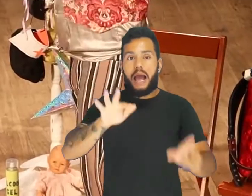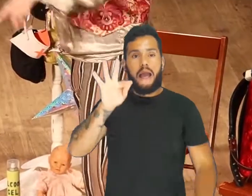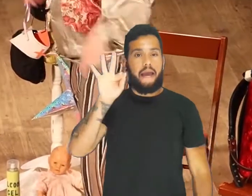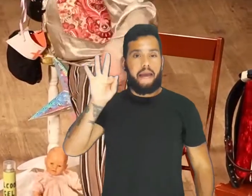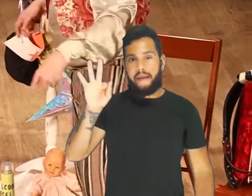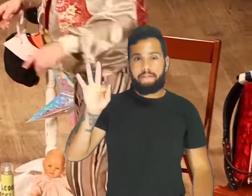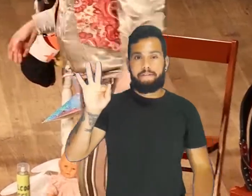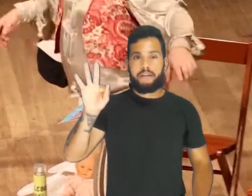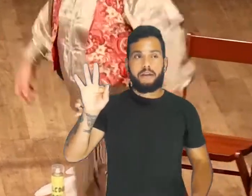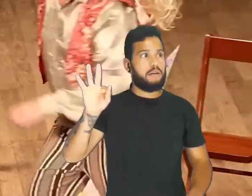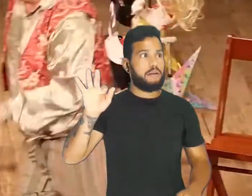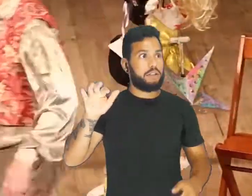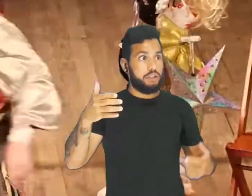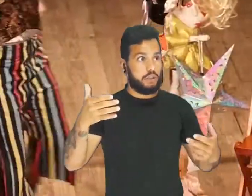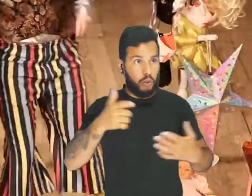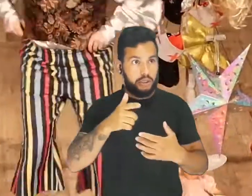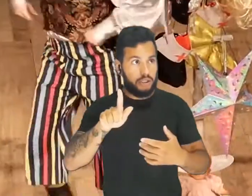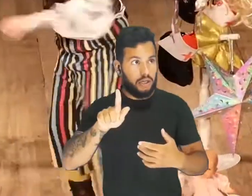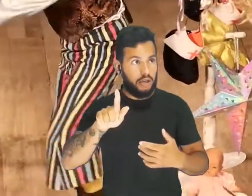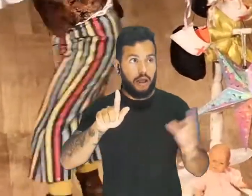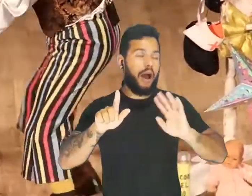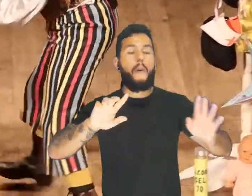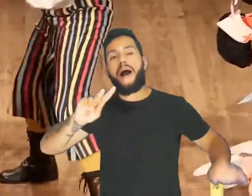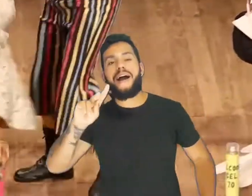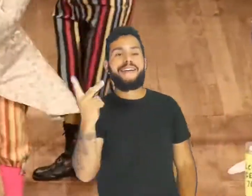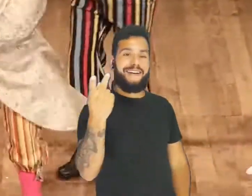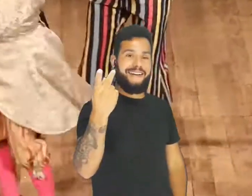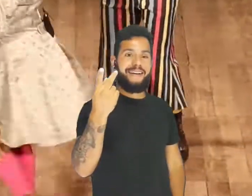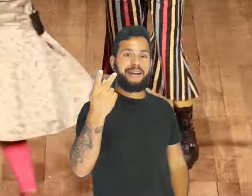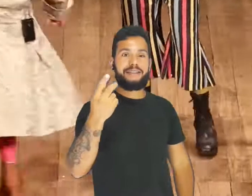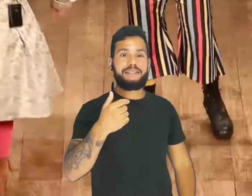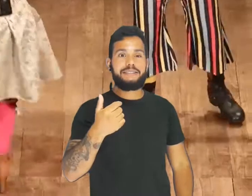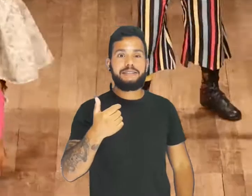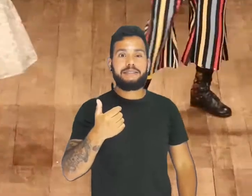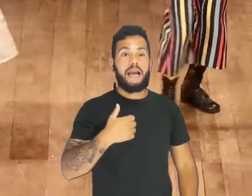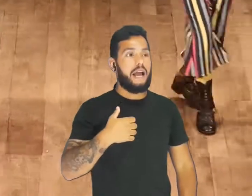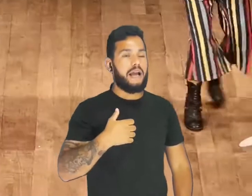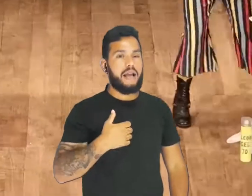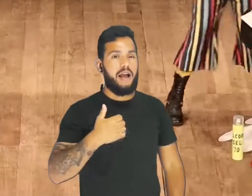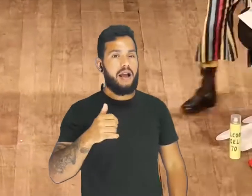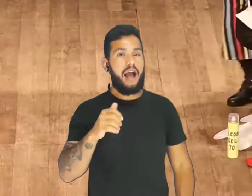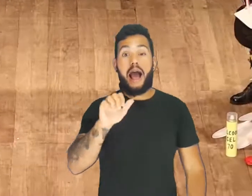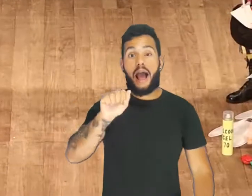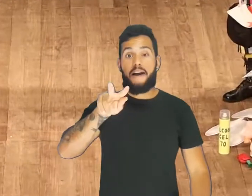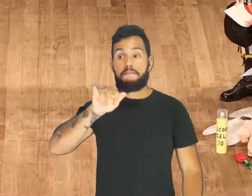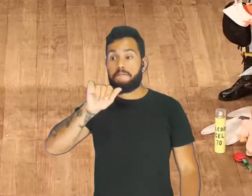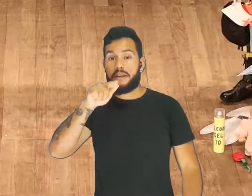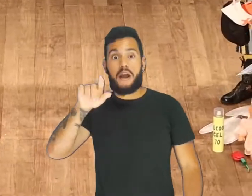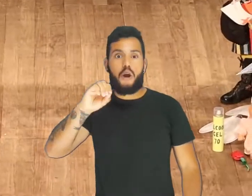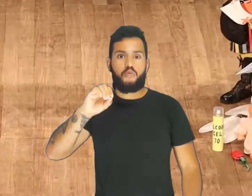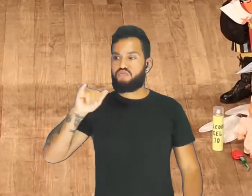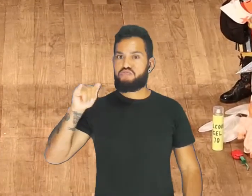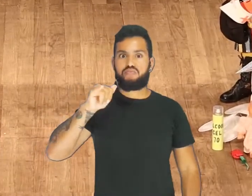Sou eu de novo. Eu de novo. Vou lá. Agora o Thiago escolhe. Letra F. O Thiago escolhe. G agora.